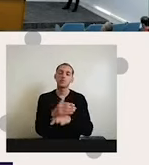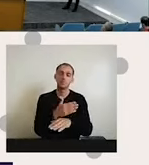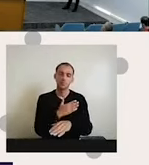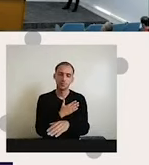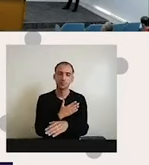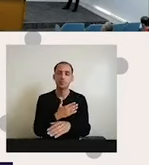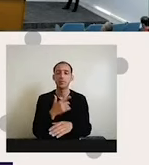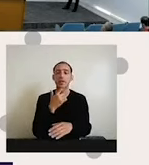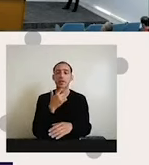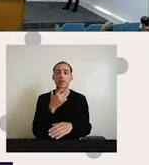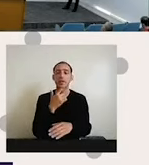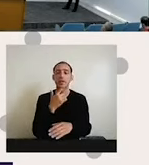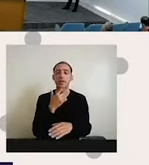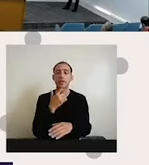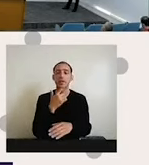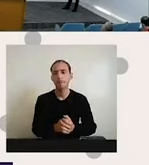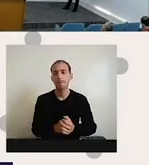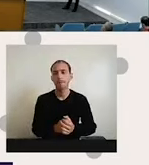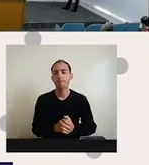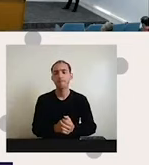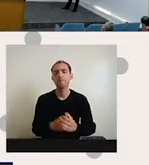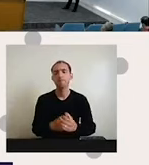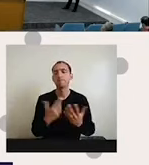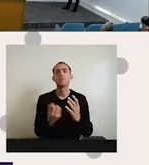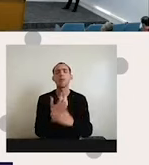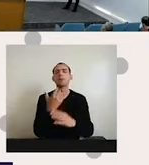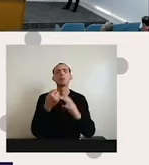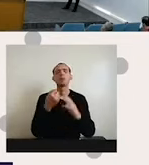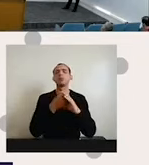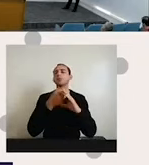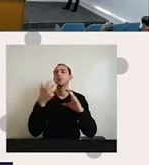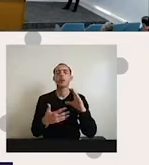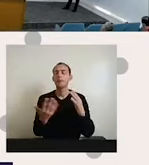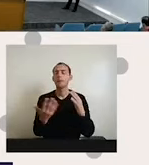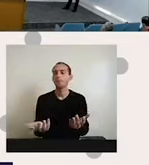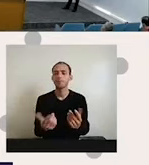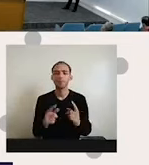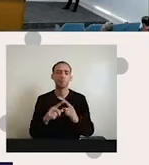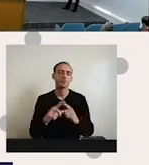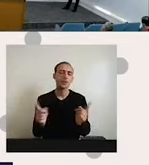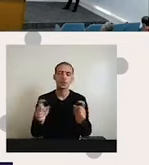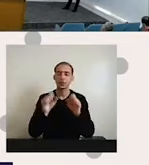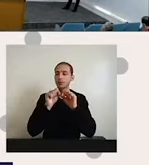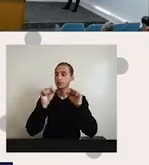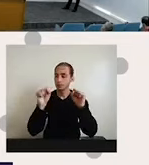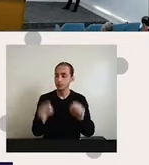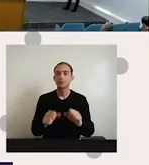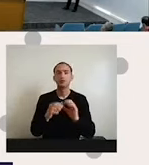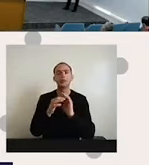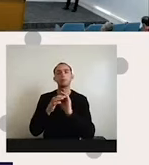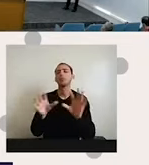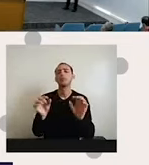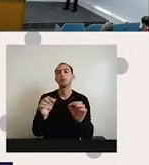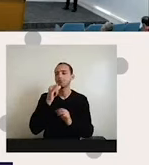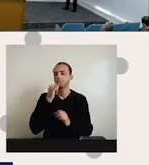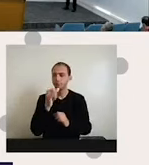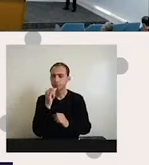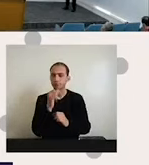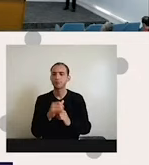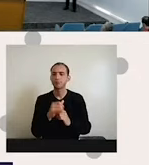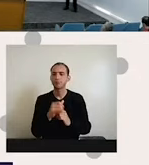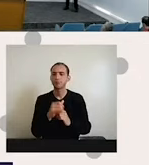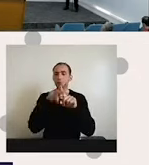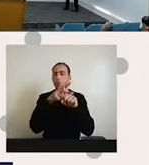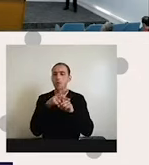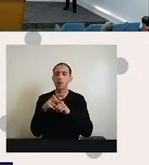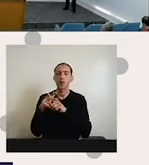mas o sistema permite a desconfiguração do NETEP nesse caso, né? Se a perícia implantar o benefício